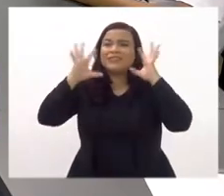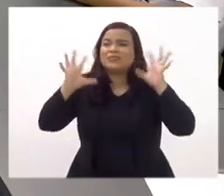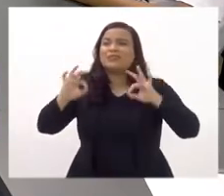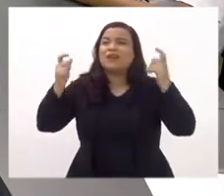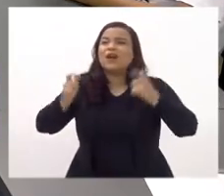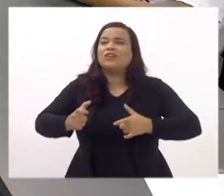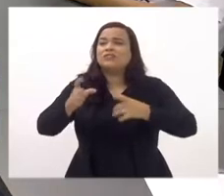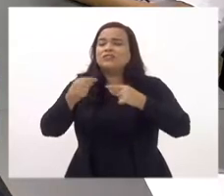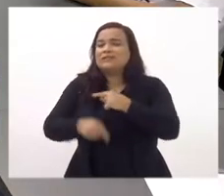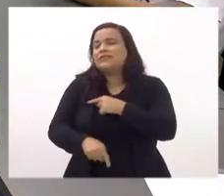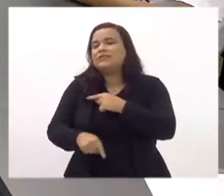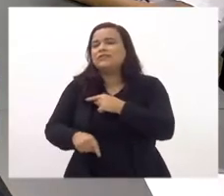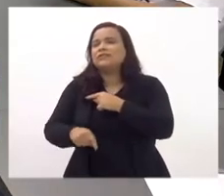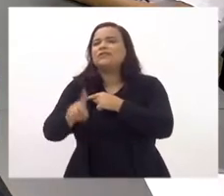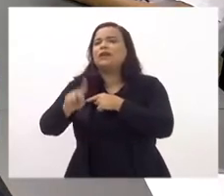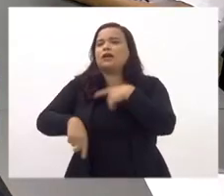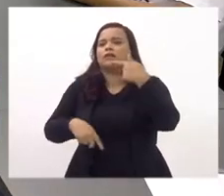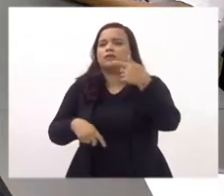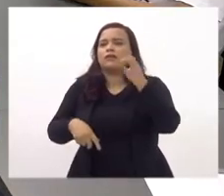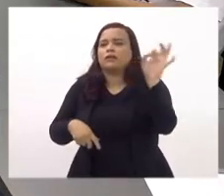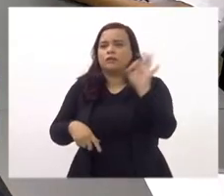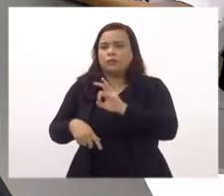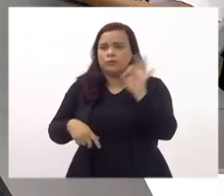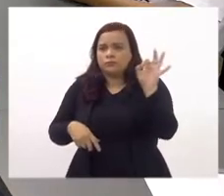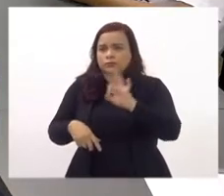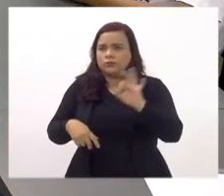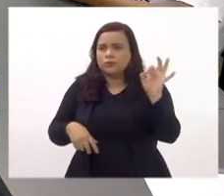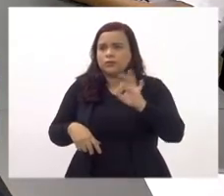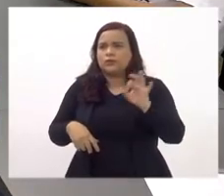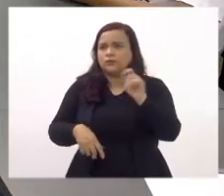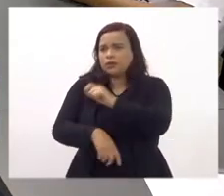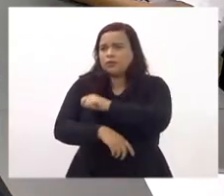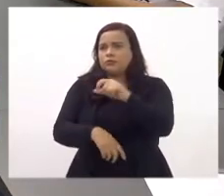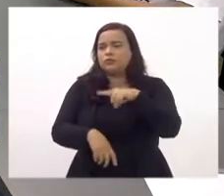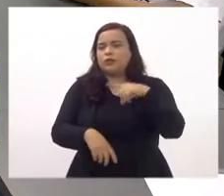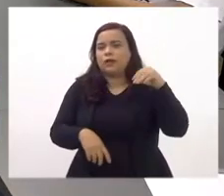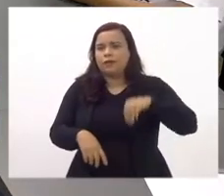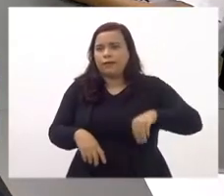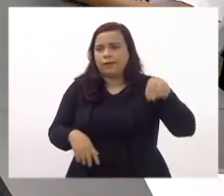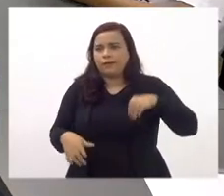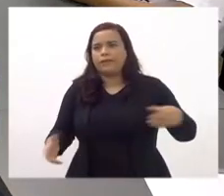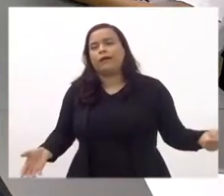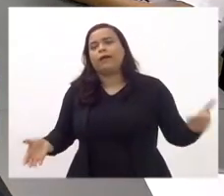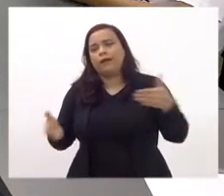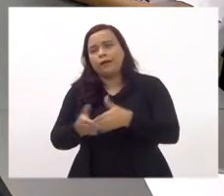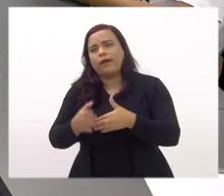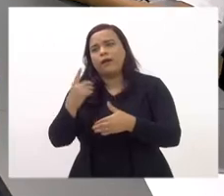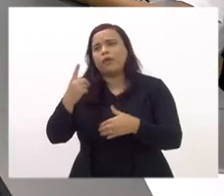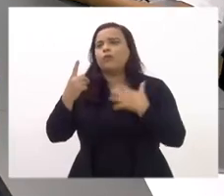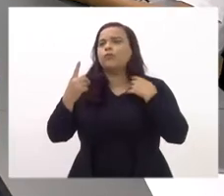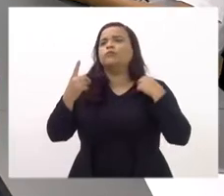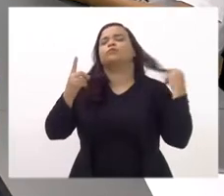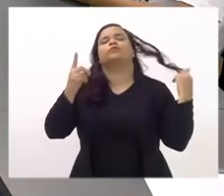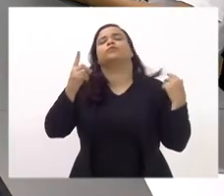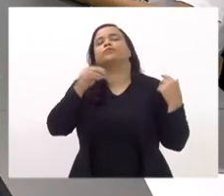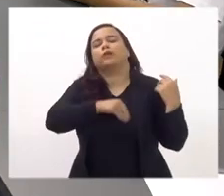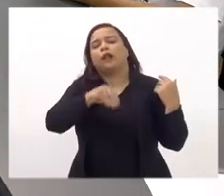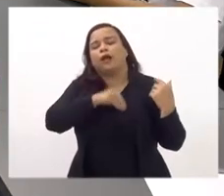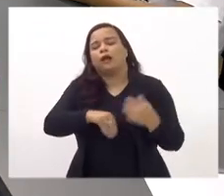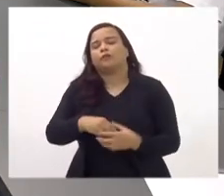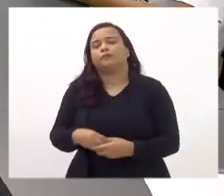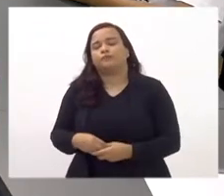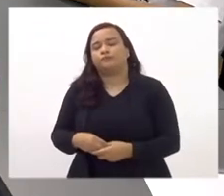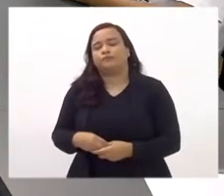Você tinha falado que 70% dos alunos têm renda familiar de até um salário mínimo, aí você estava começando a desenvolver o pensamento seguinte.